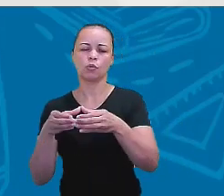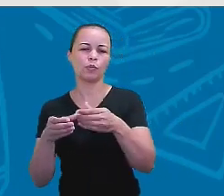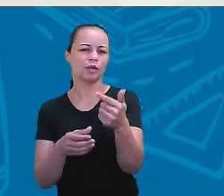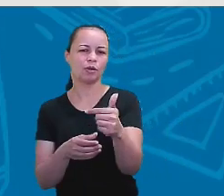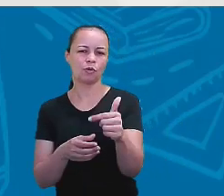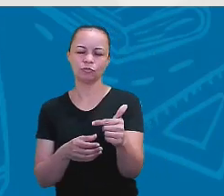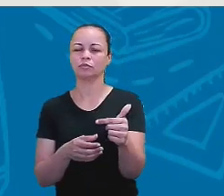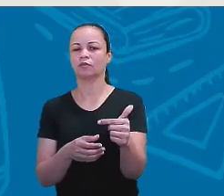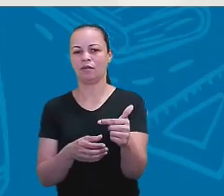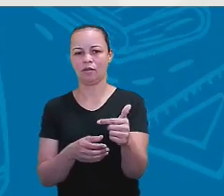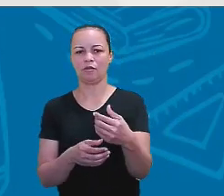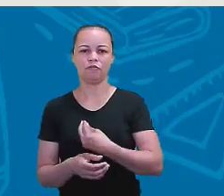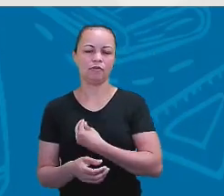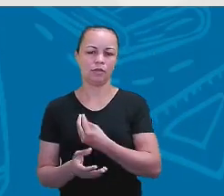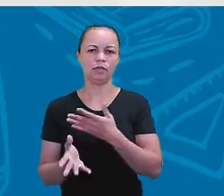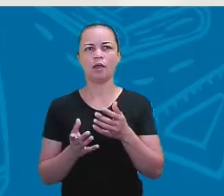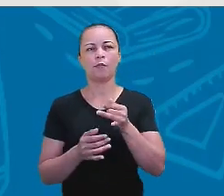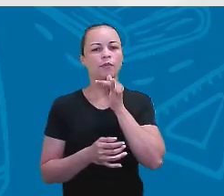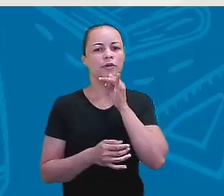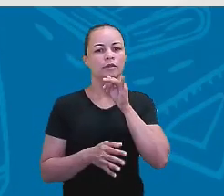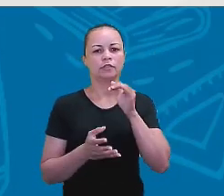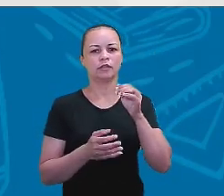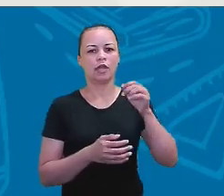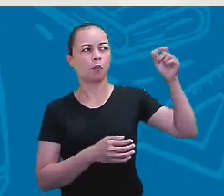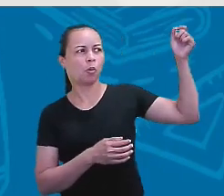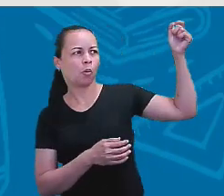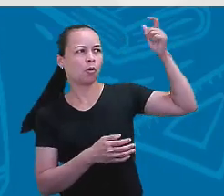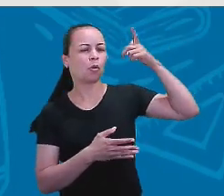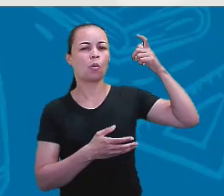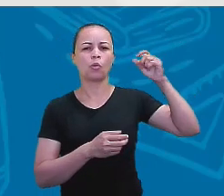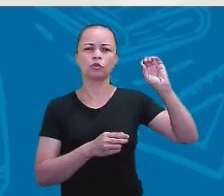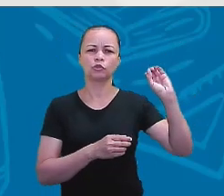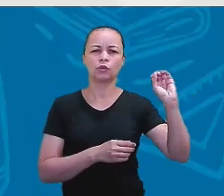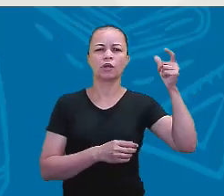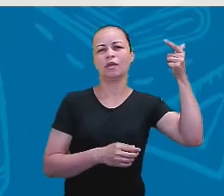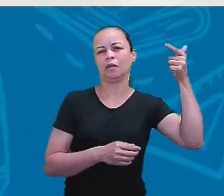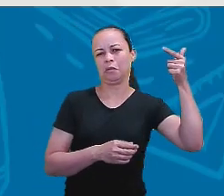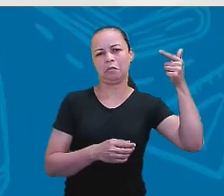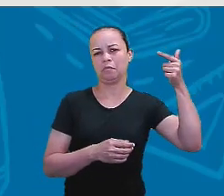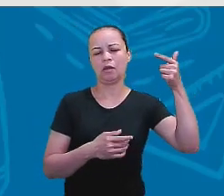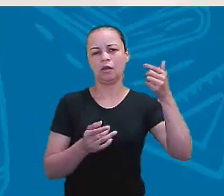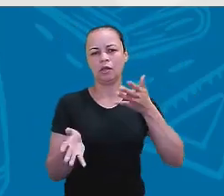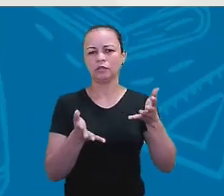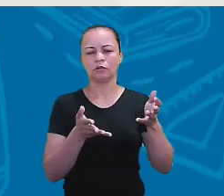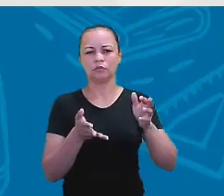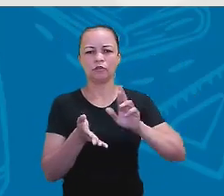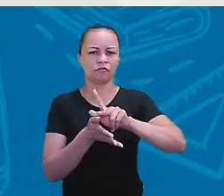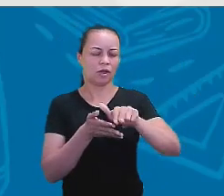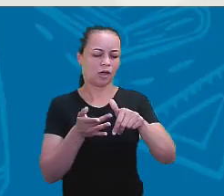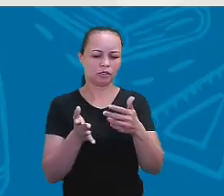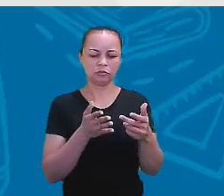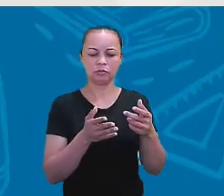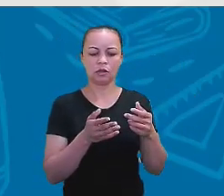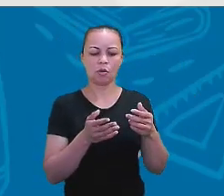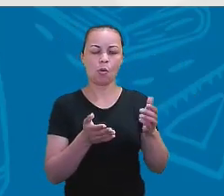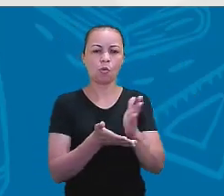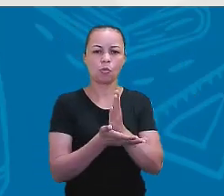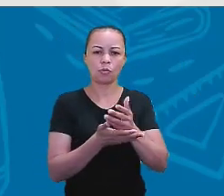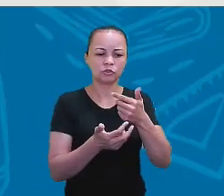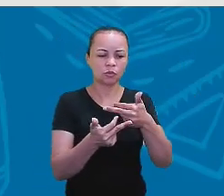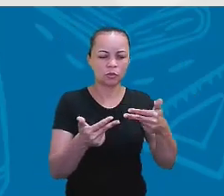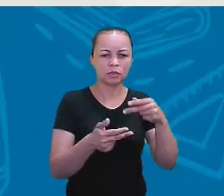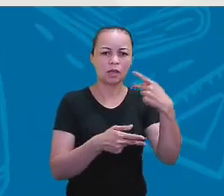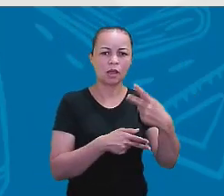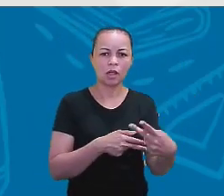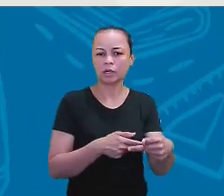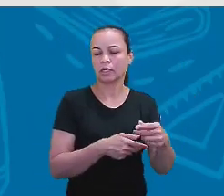oferta de luz, vários fatores vão estar relacionados que necessariamente a gente pode dizer com muita tranquilidade que não tem vida, mas que